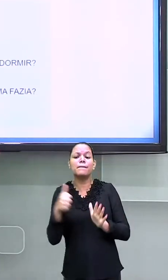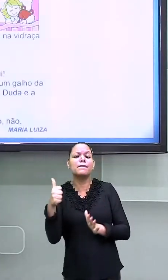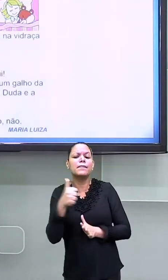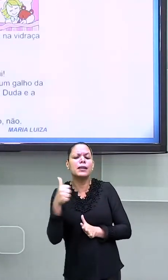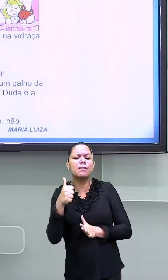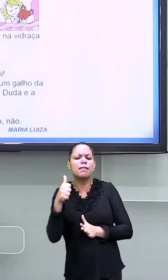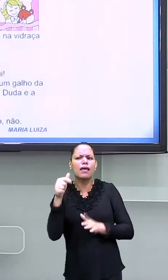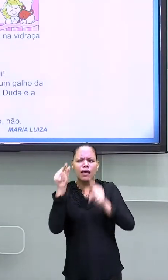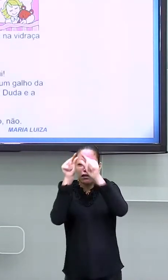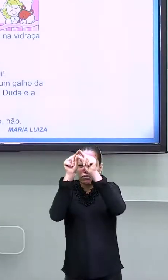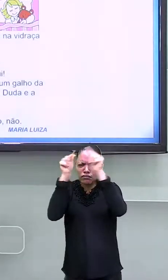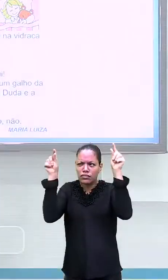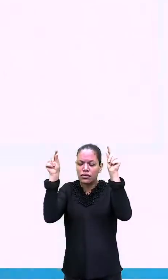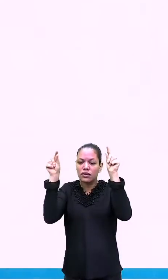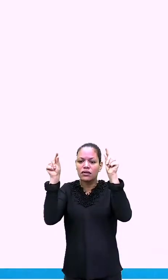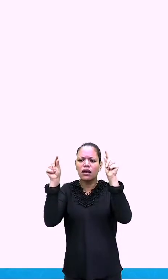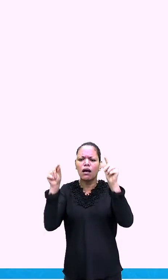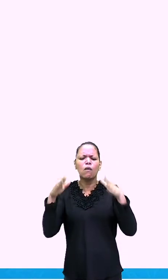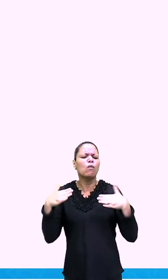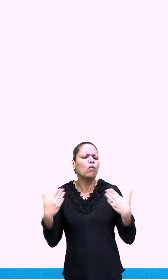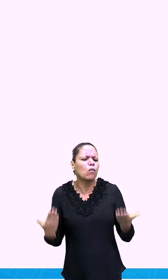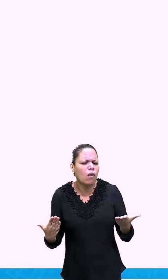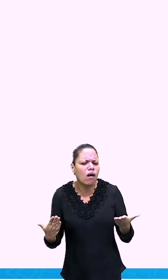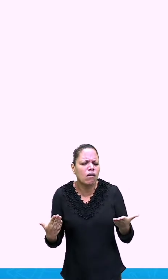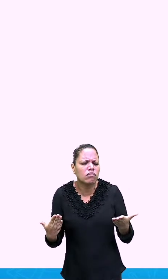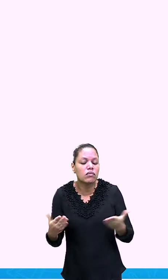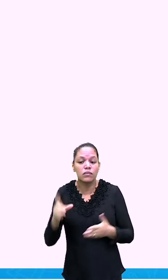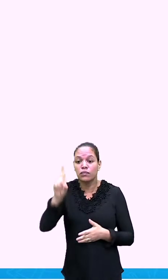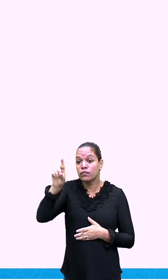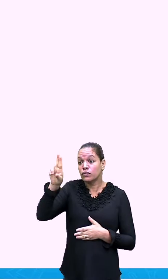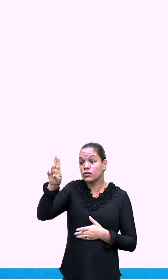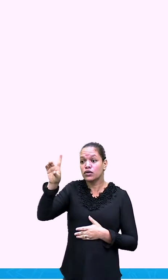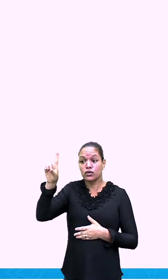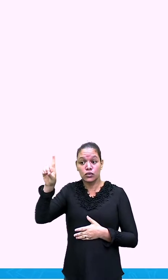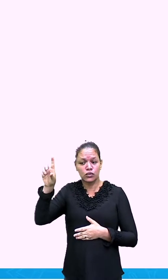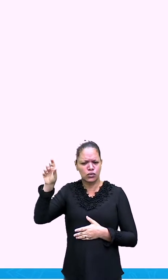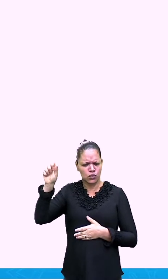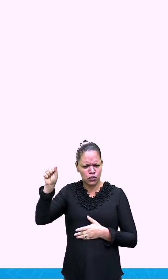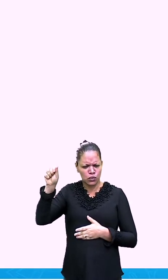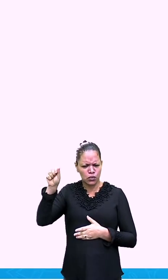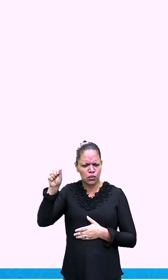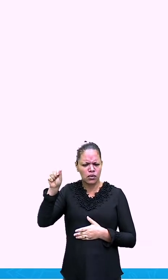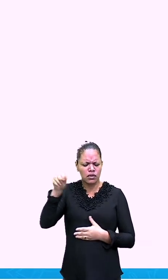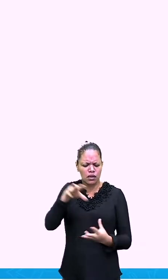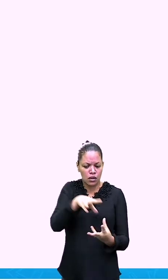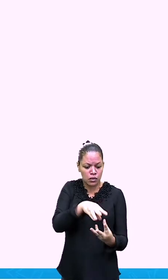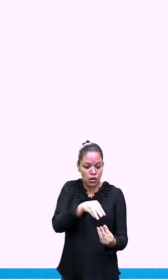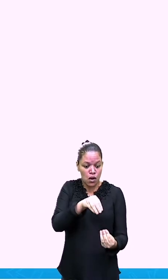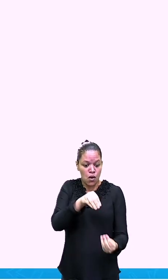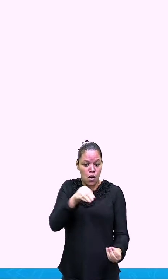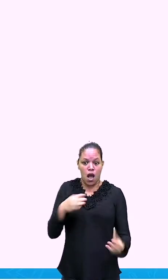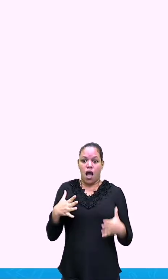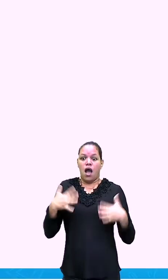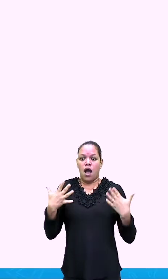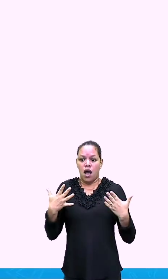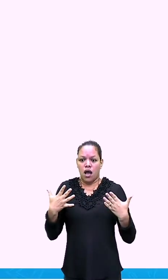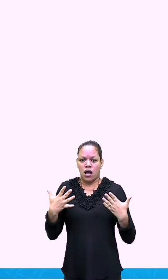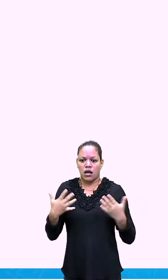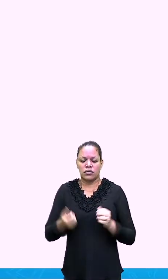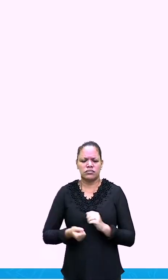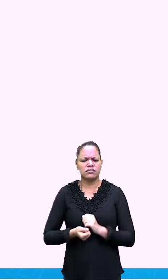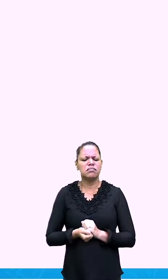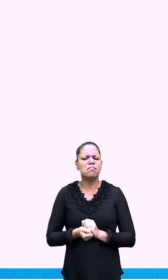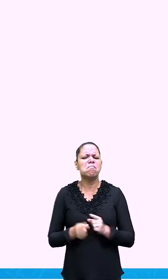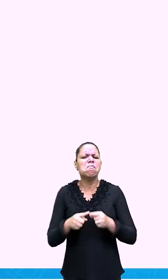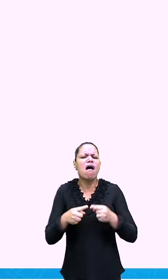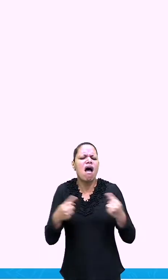no texto, qual seria o título? Duda e o fantasma. Muito bem. Onde se